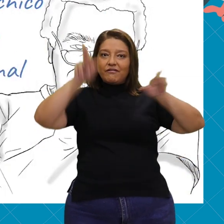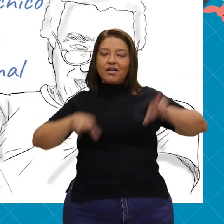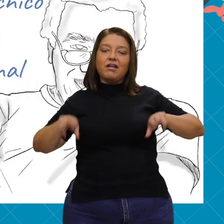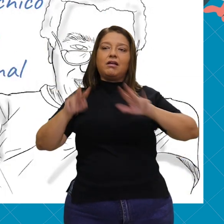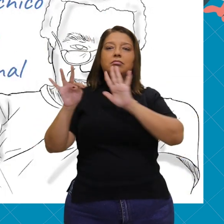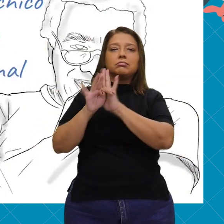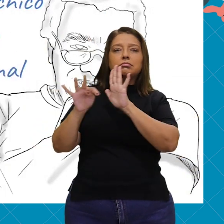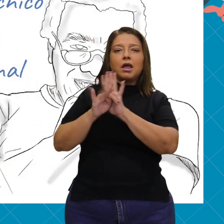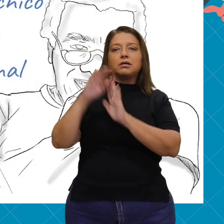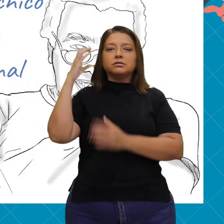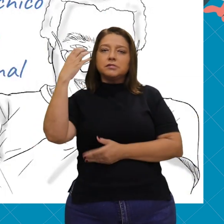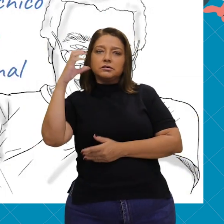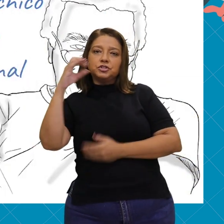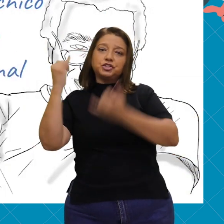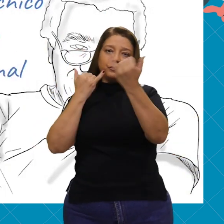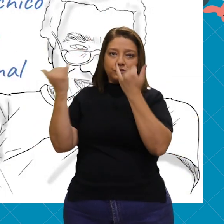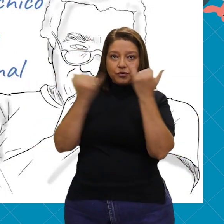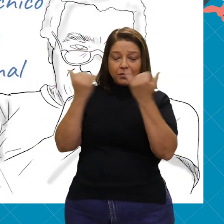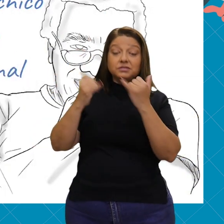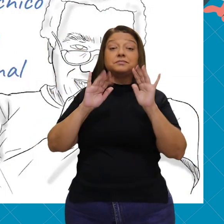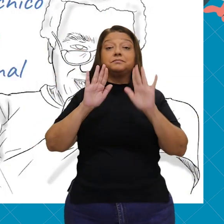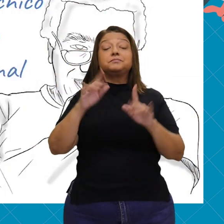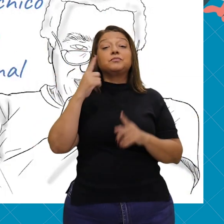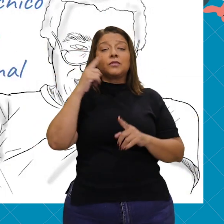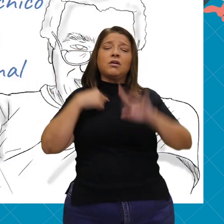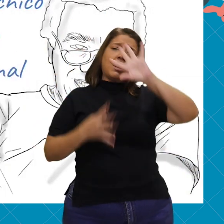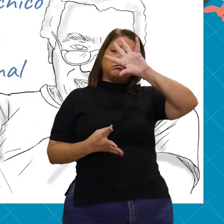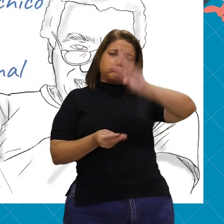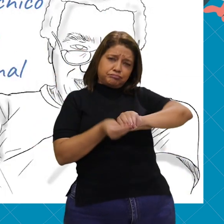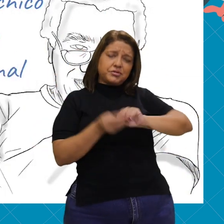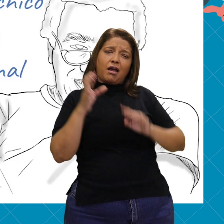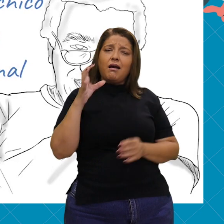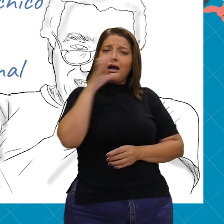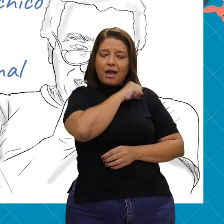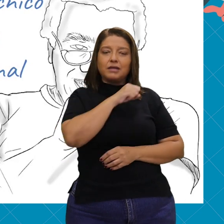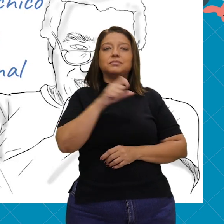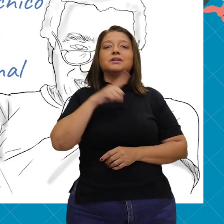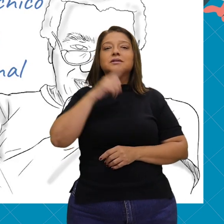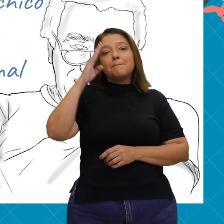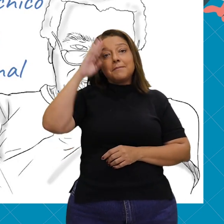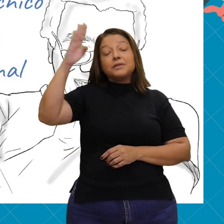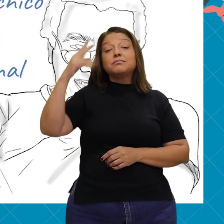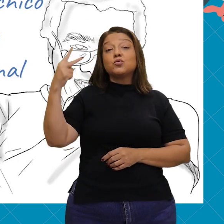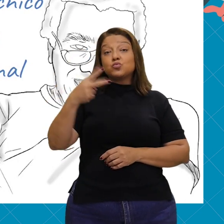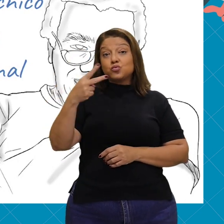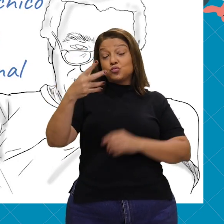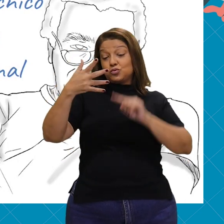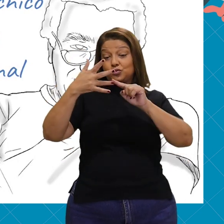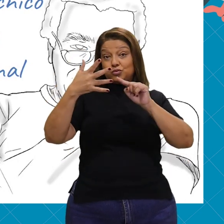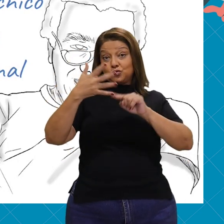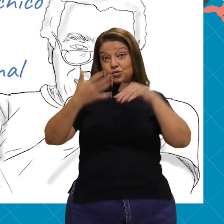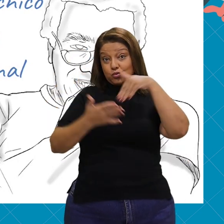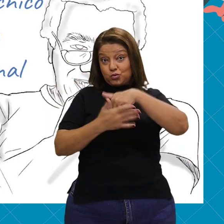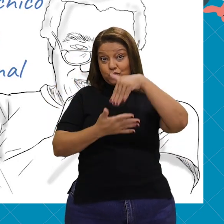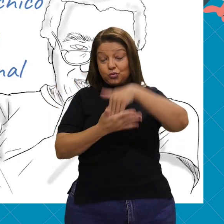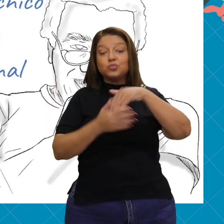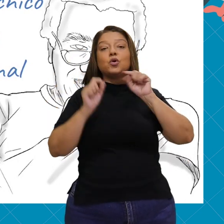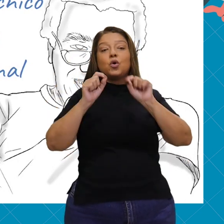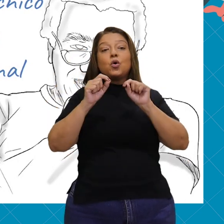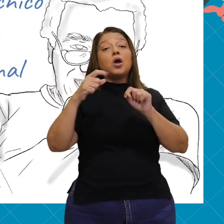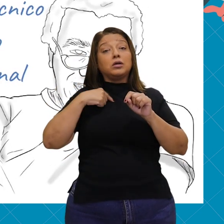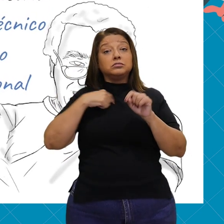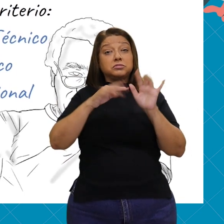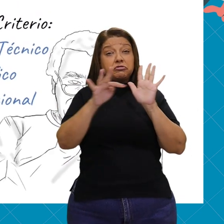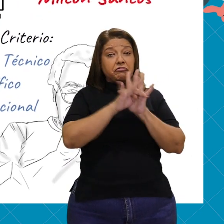do meio técnico, científico e informacional. É claro que aqui eu fiz uma abordagem resumida, principalmente dessas 2 últimas. Se esse vídeo tiver